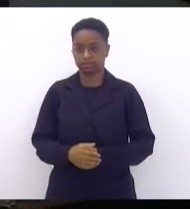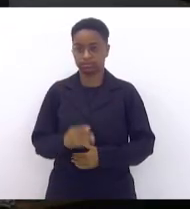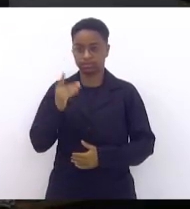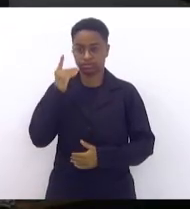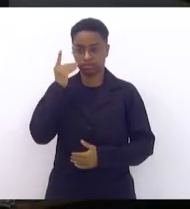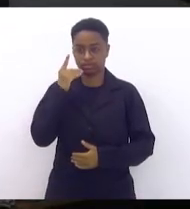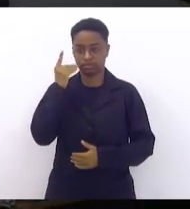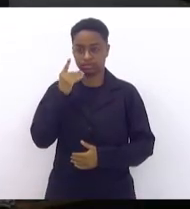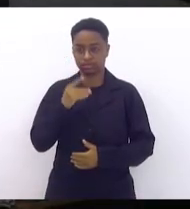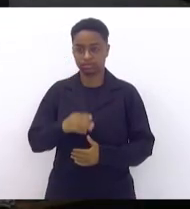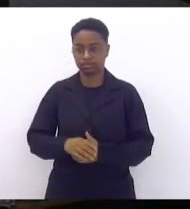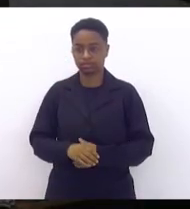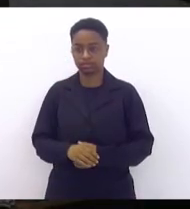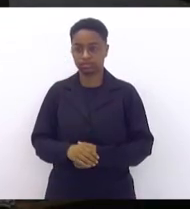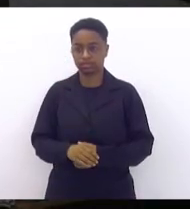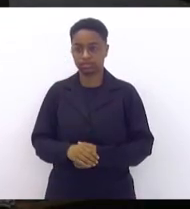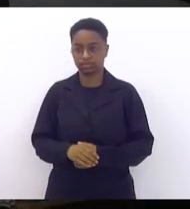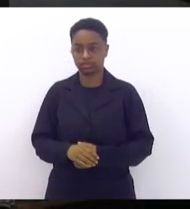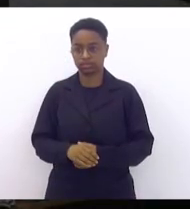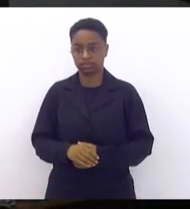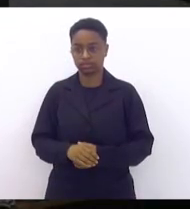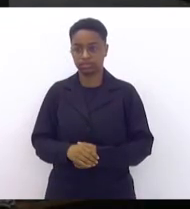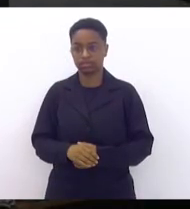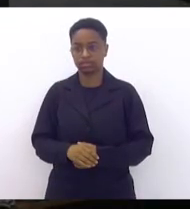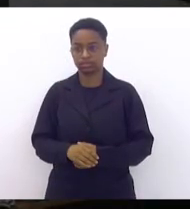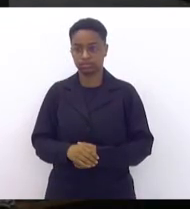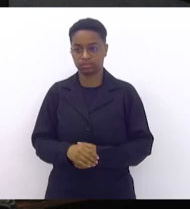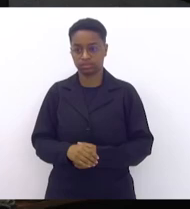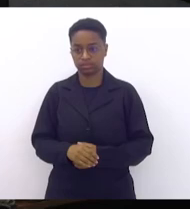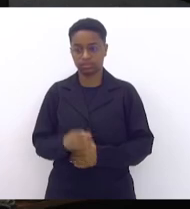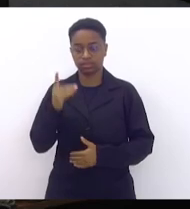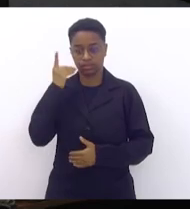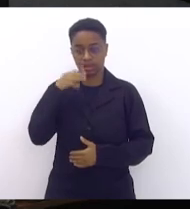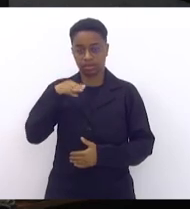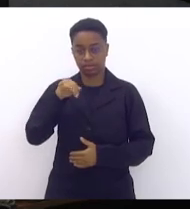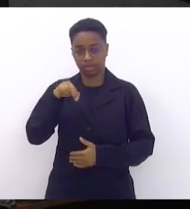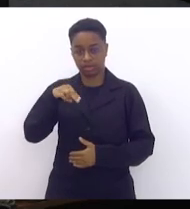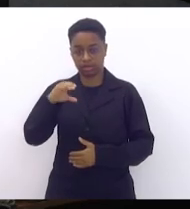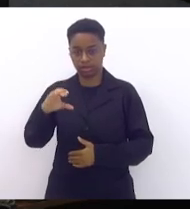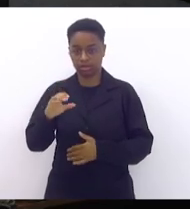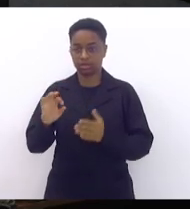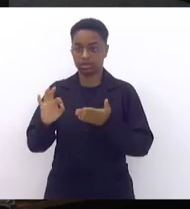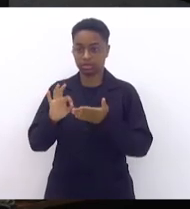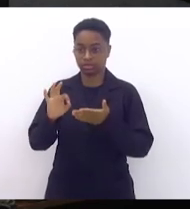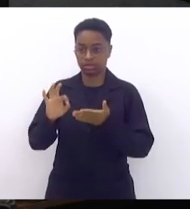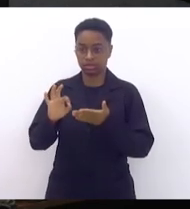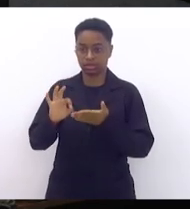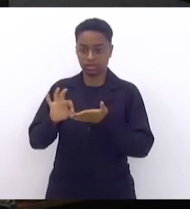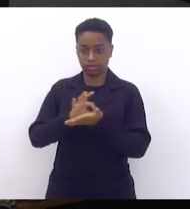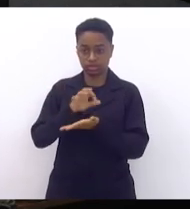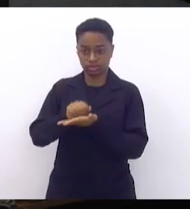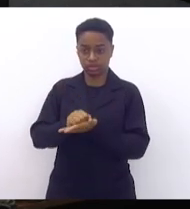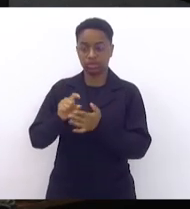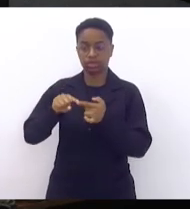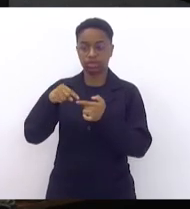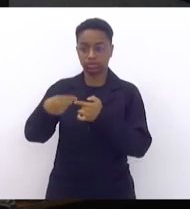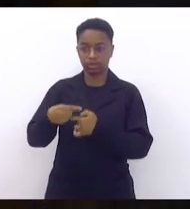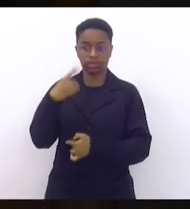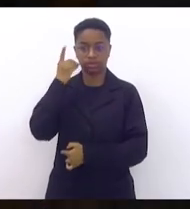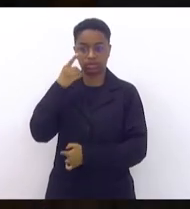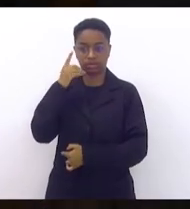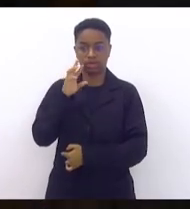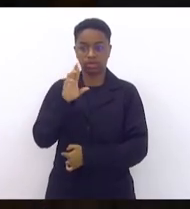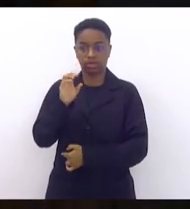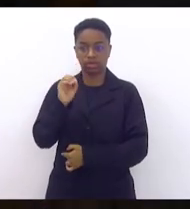Mink. Senhora presidente. Deputado Carlos Mink estava inscrito. Logo em seguida, deputado Rosenberg Reis. Eu tenho que falar, eu estou esperando a minha hora. E considerando que é o